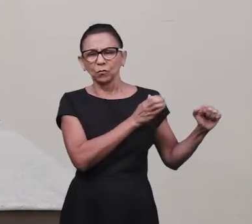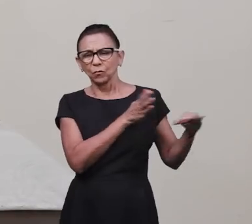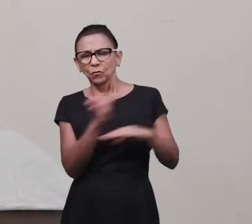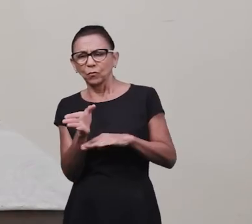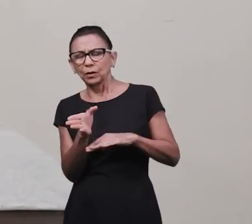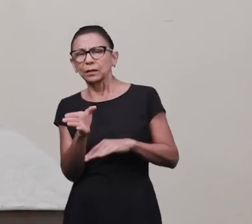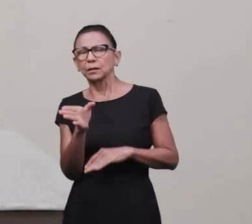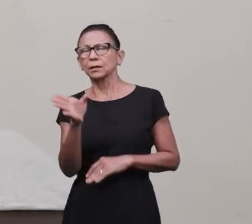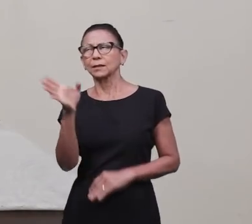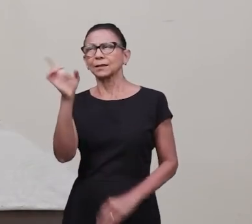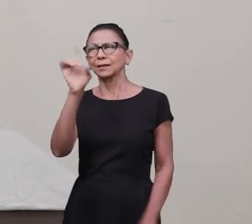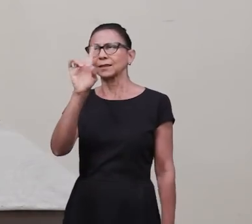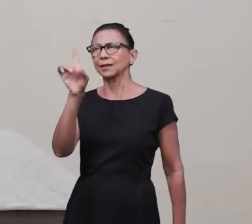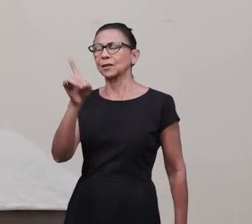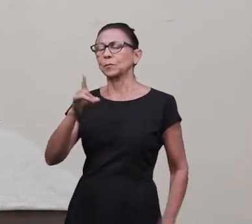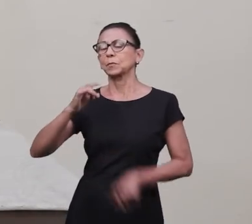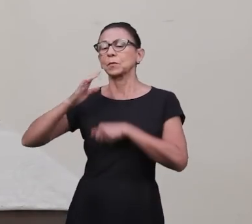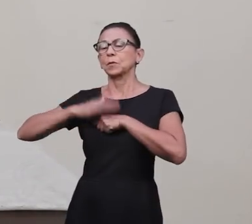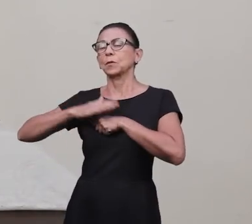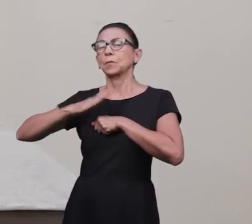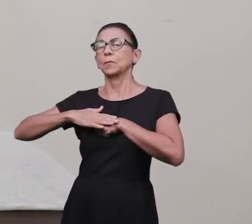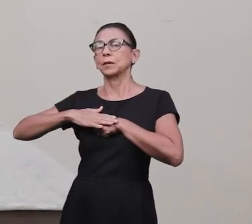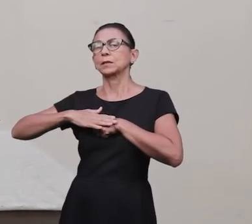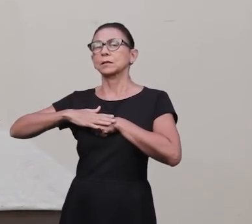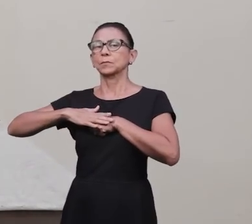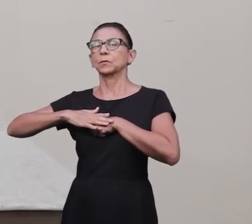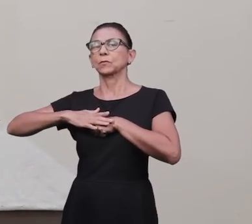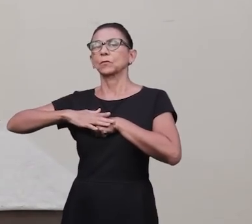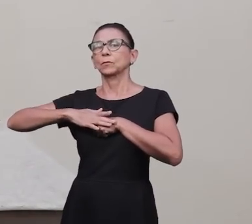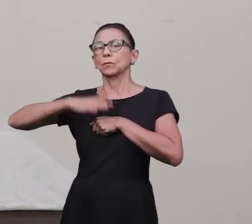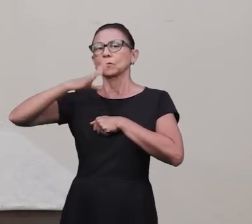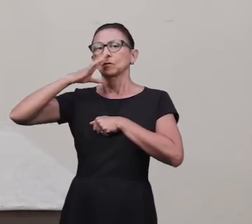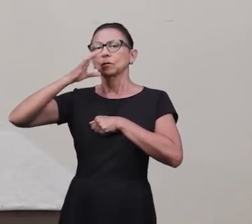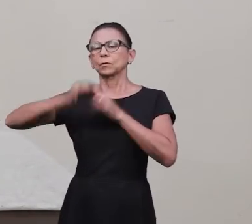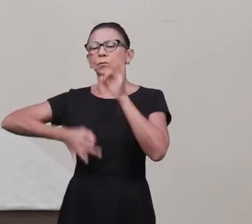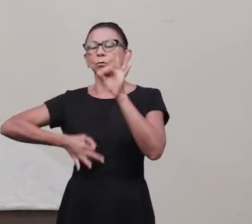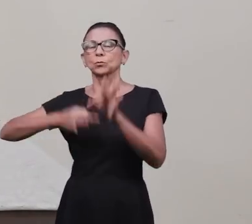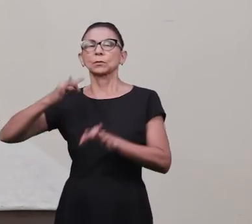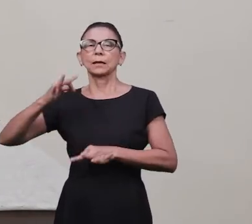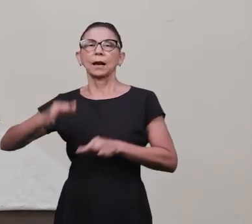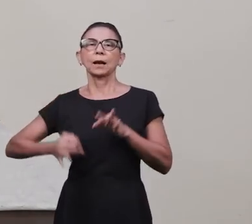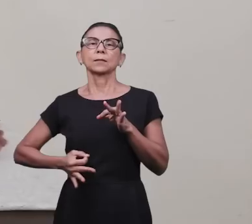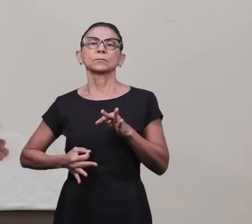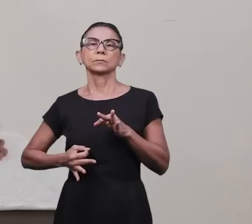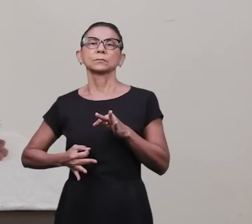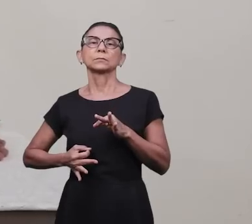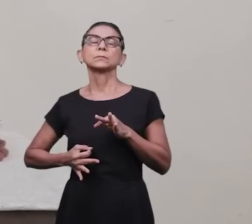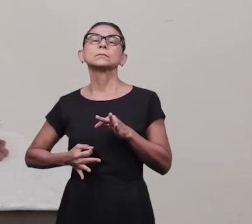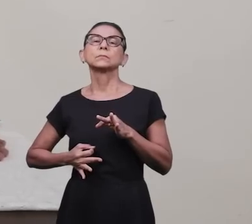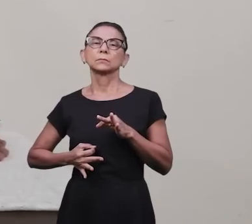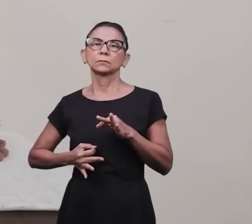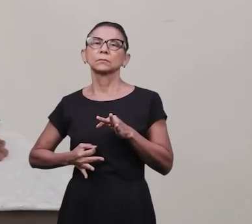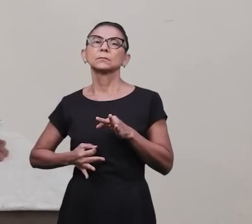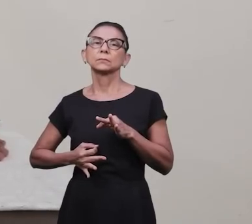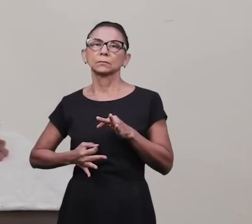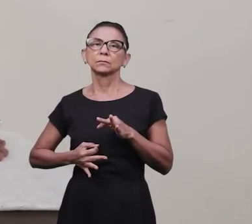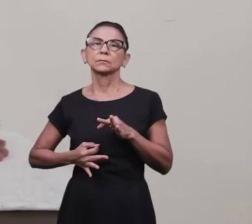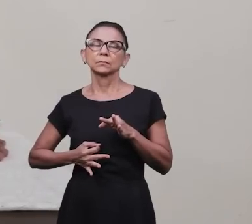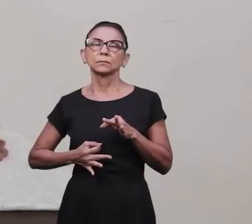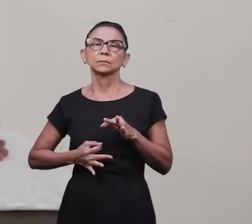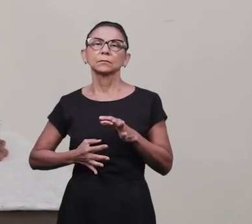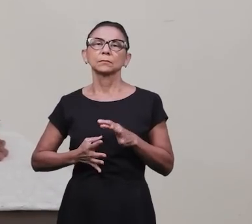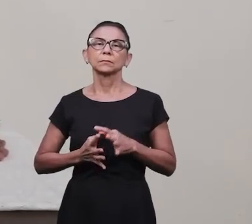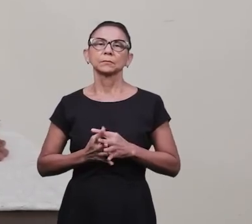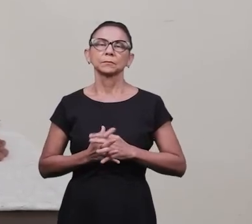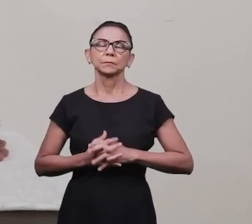eu vou julgar esta causa. Meus irmãos, a segunda iniciativa que Ezequias toma